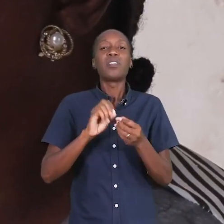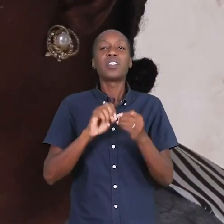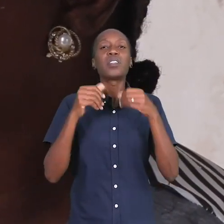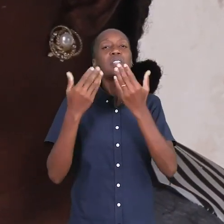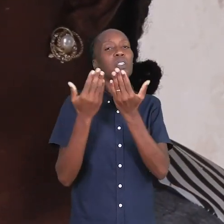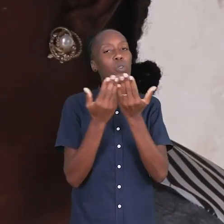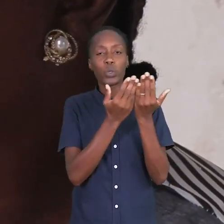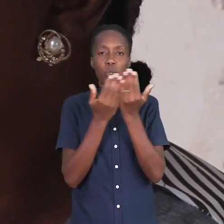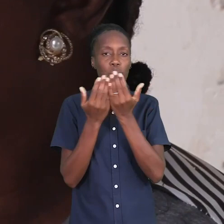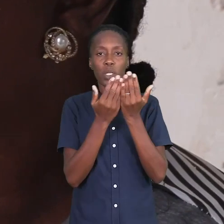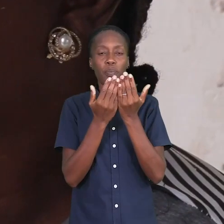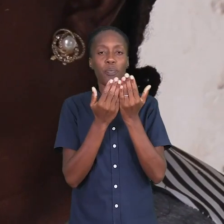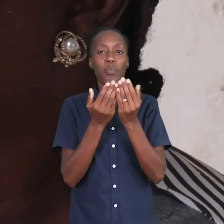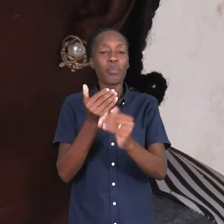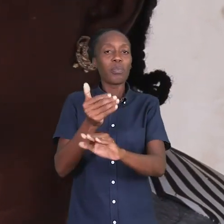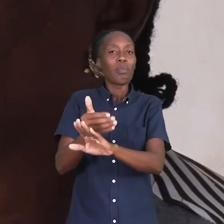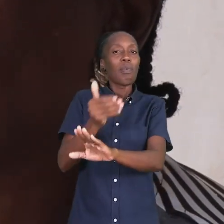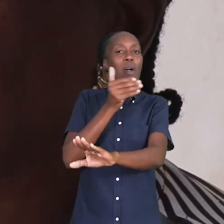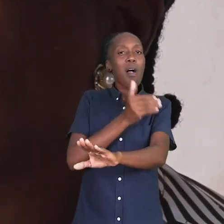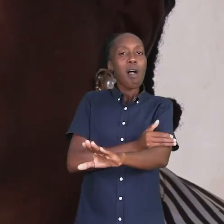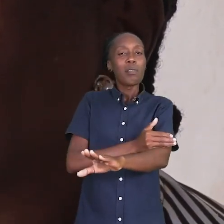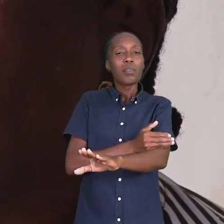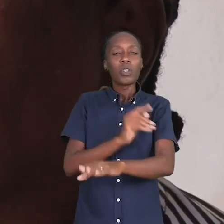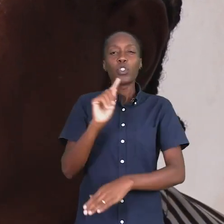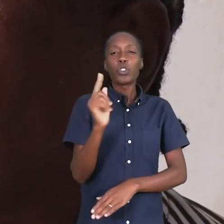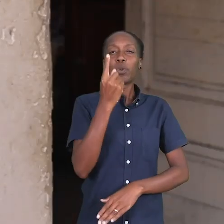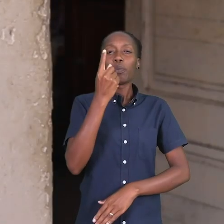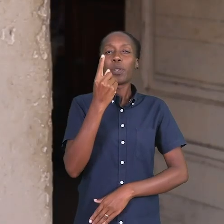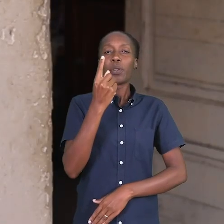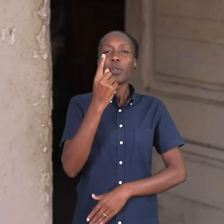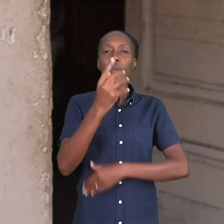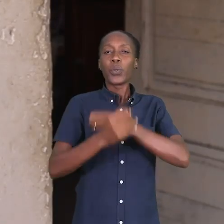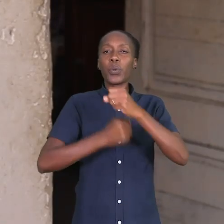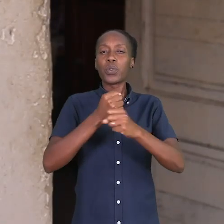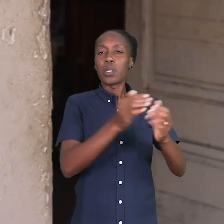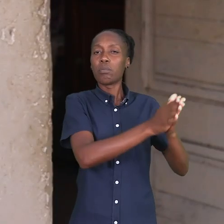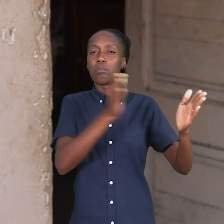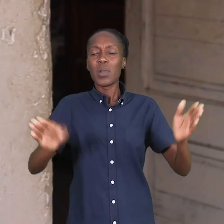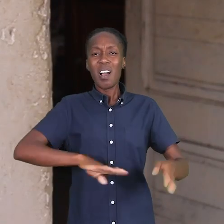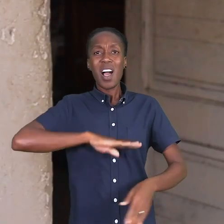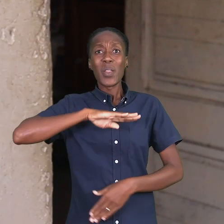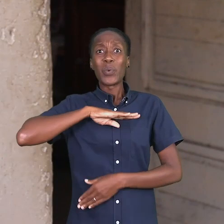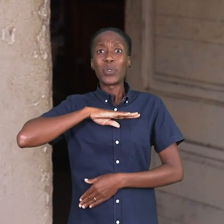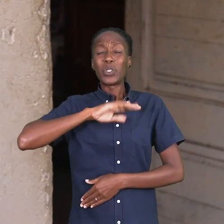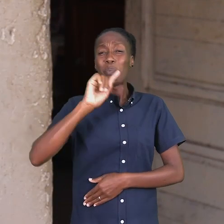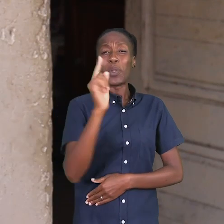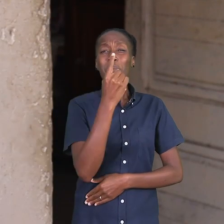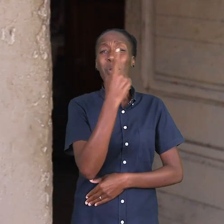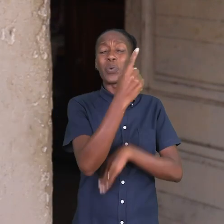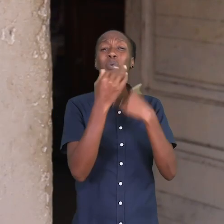me dediquei à educação logo nos primeiros anos. Eu tinha 18 anos. Eu